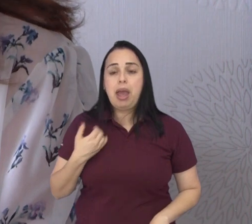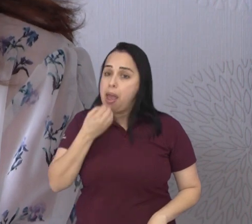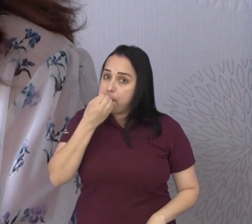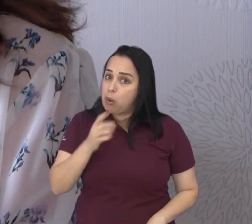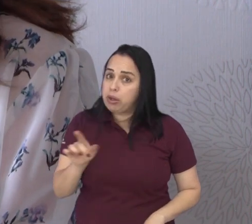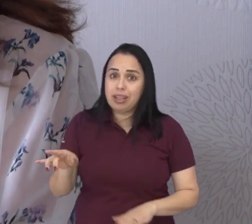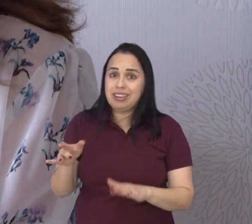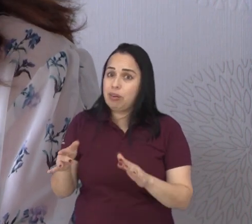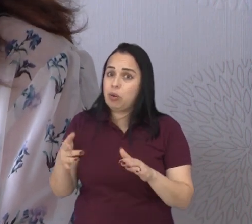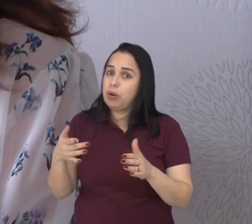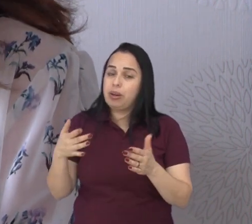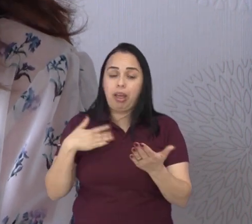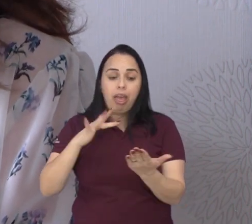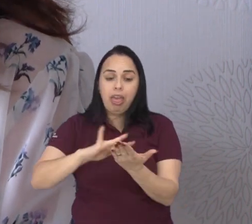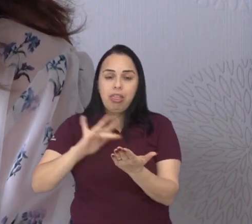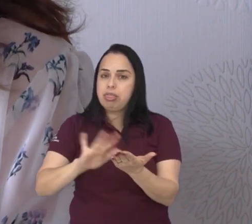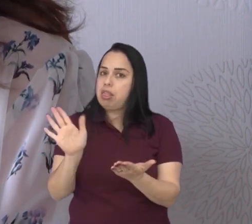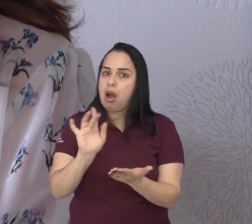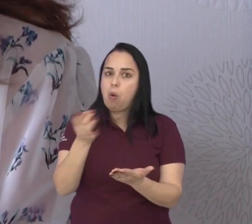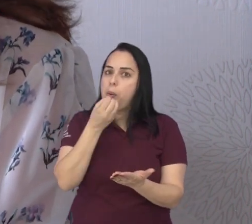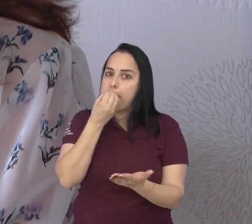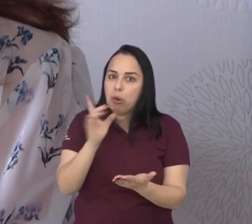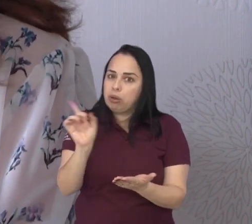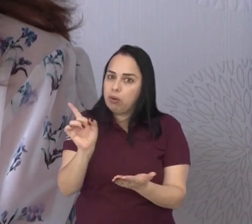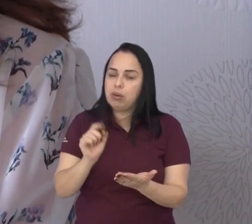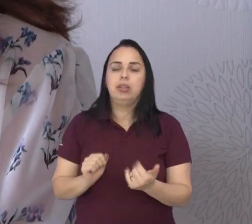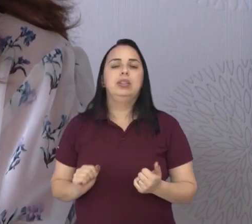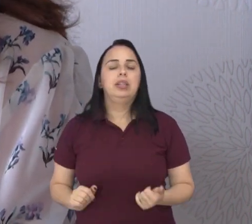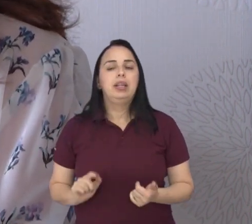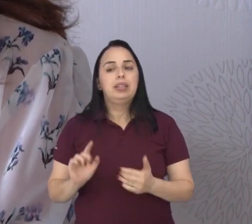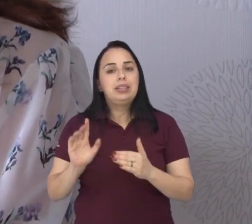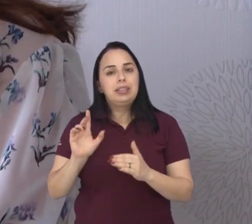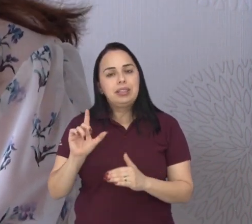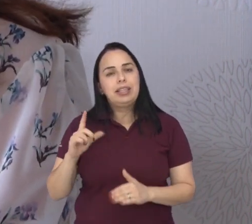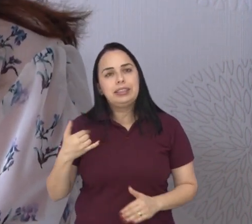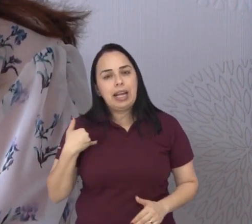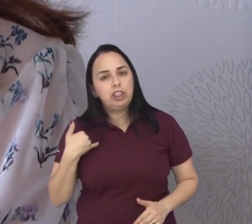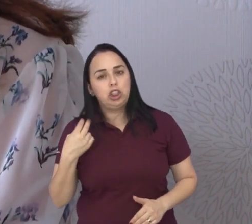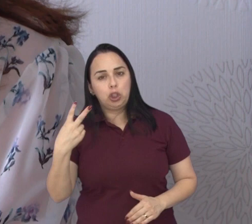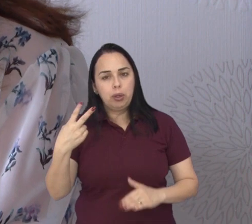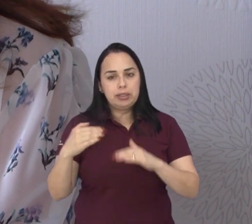ideal que a criança não tivesse contato com isso. E após 2 anos,